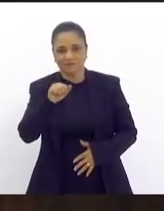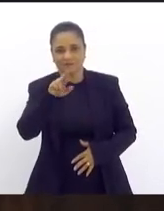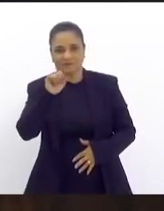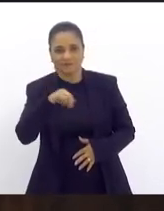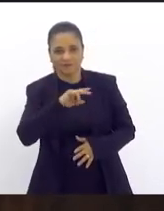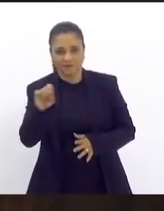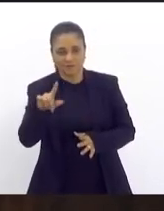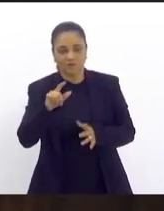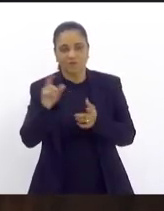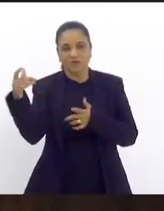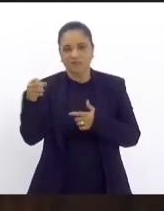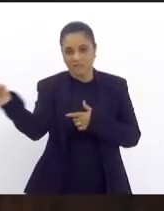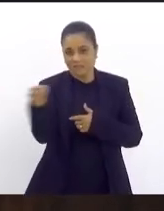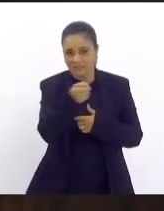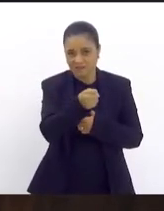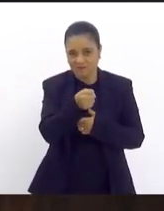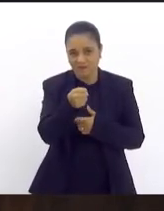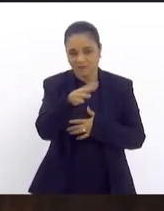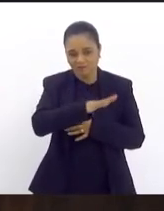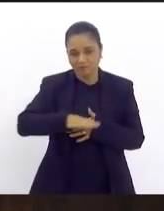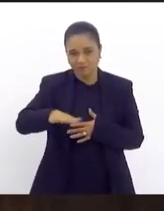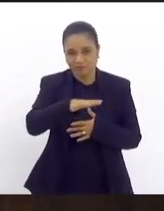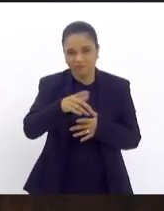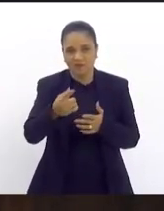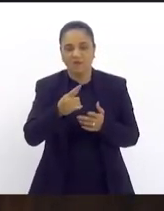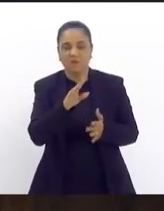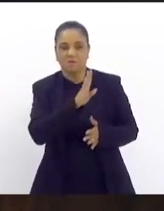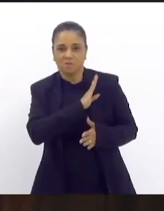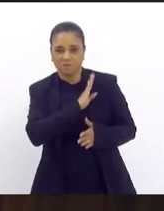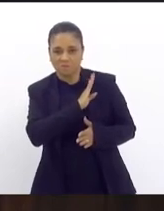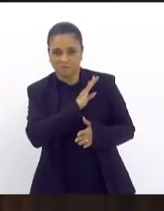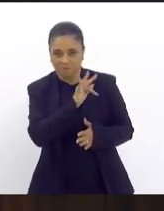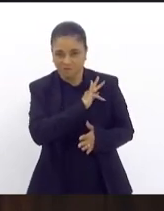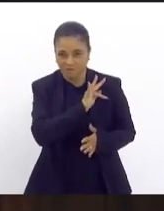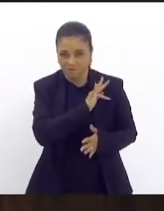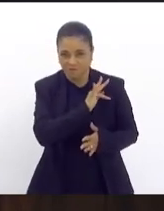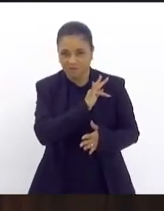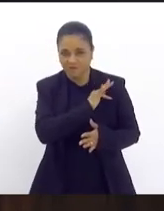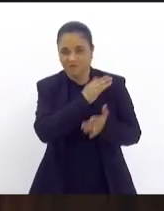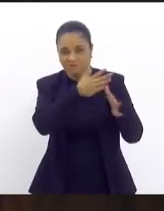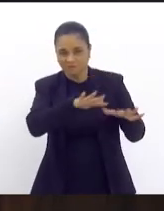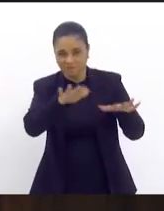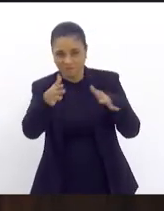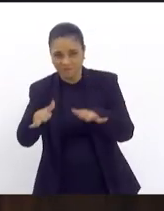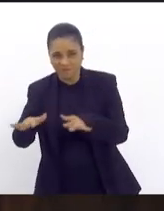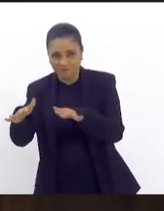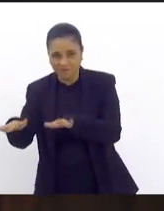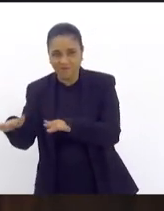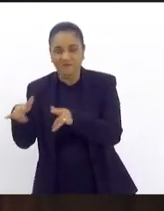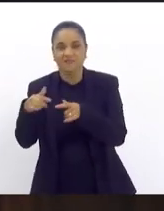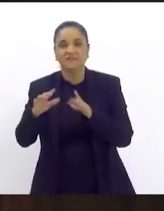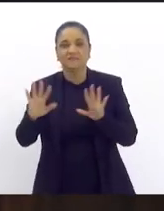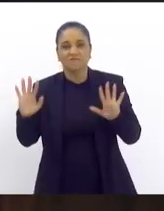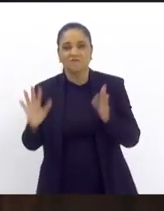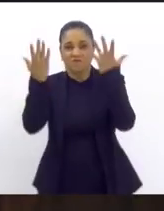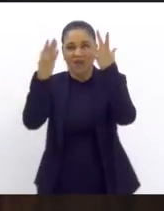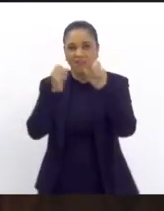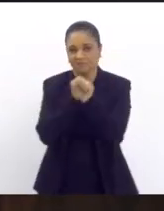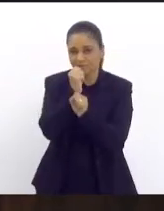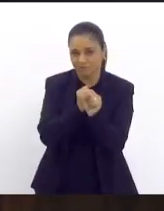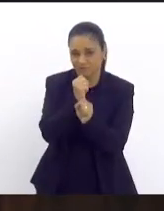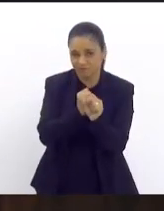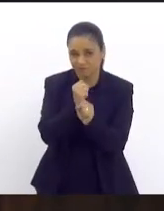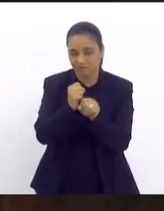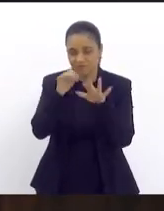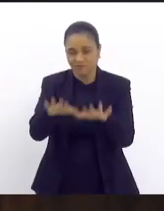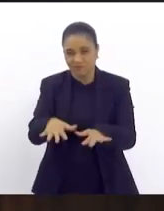cervejeiro artesanal na região das Baixadas Litorâneas, estabelecer a festa anual da cerveja artesanal no estado